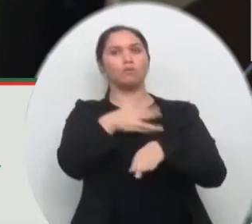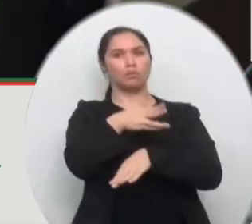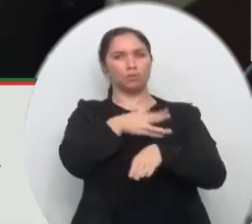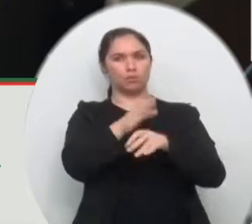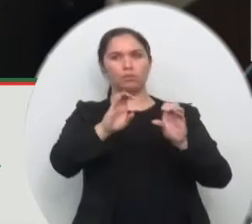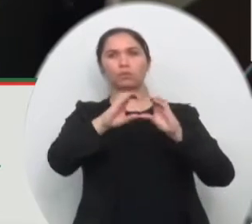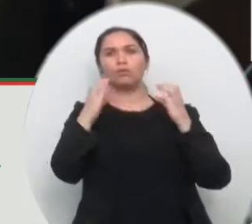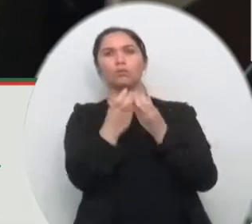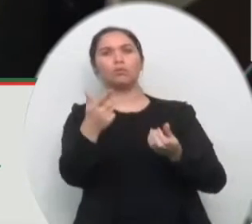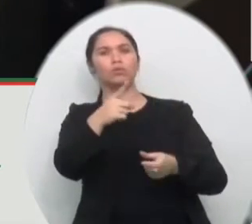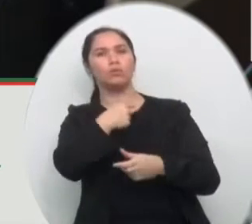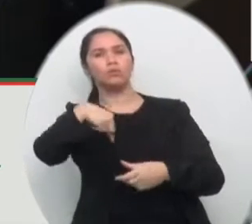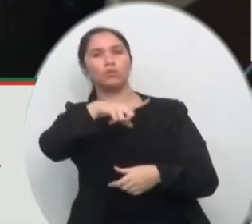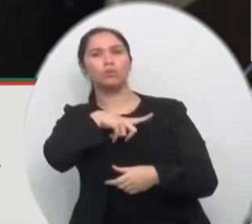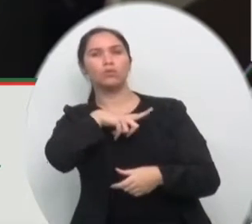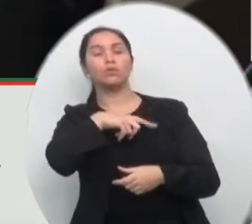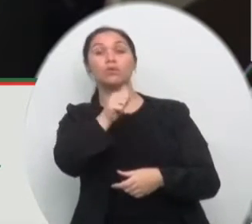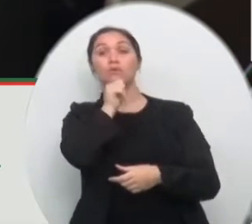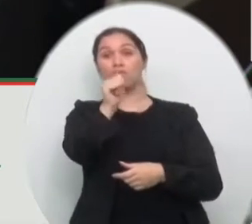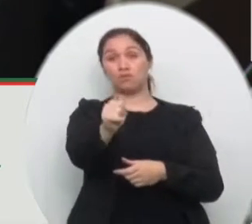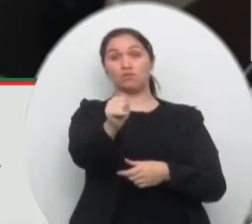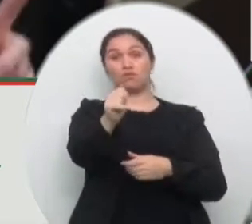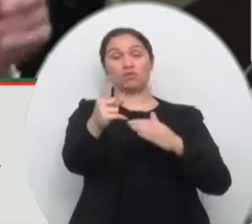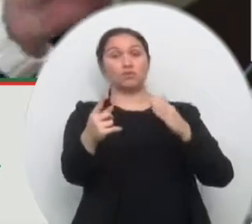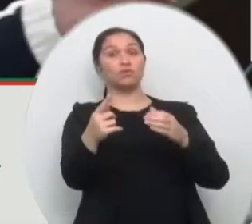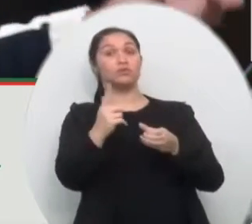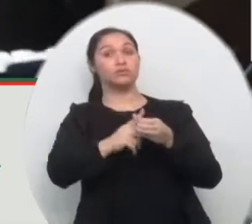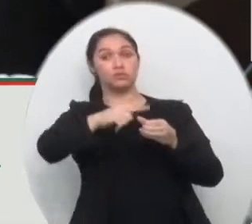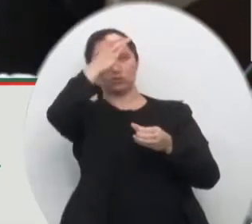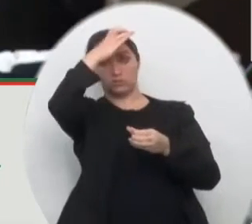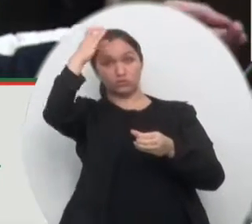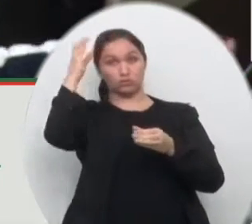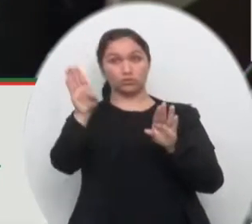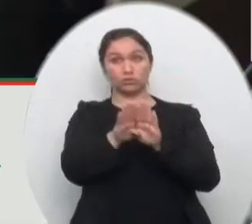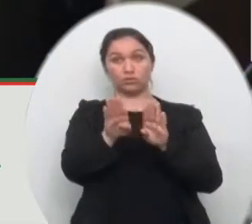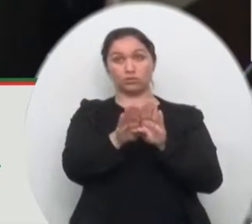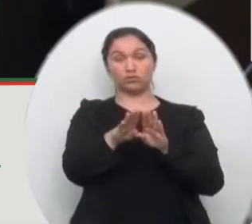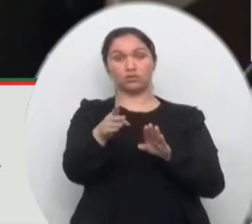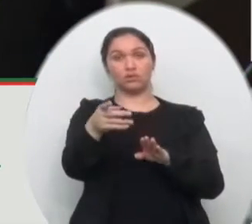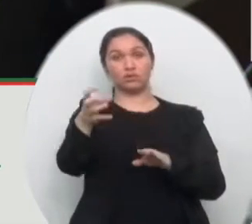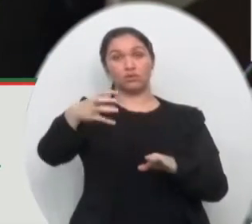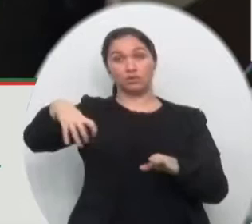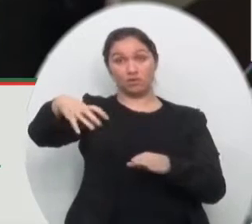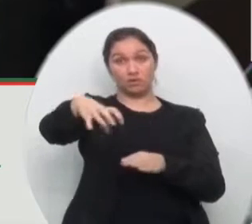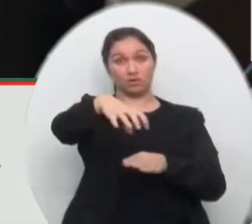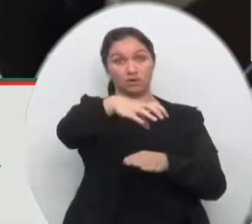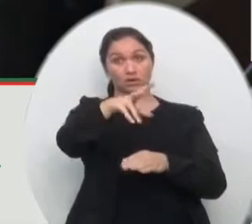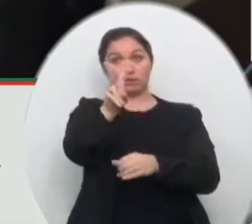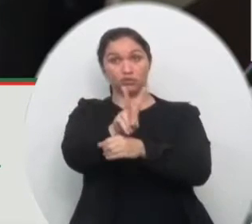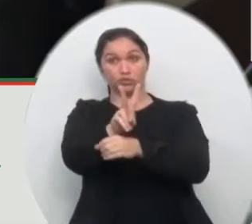E nós temos vários exemplos aqui em Criciúma e nós temos exemplos na nossa área de proteção ambiental